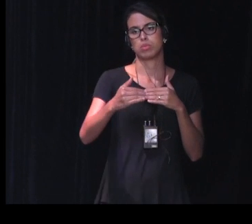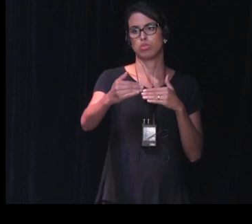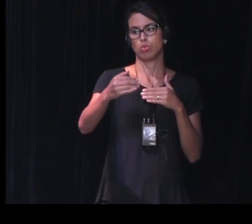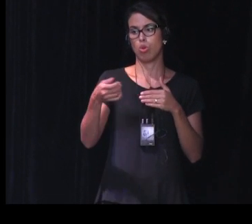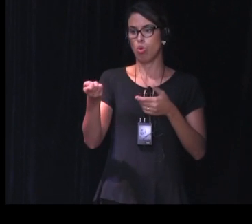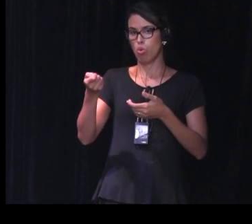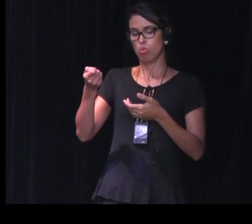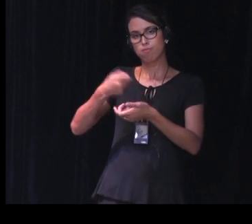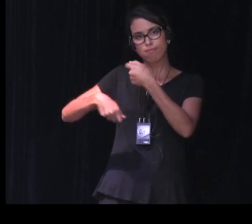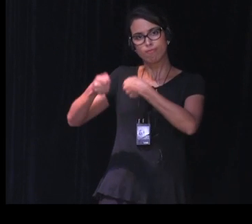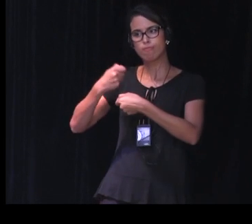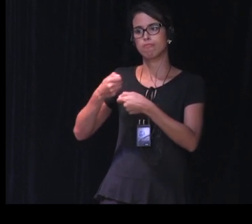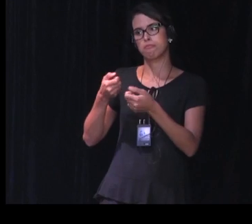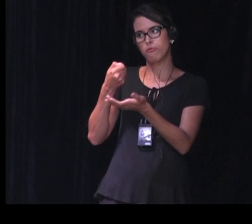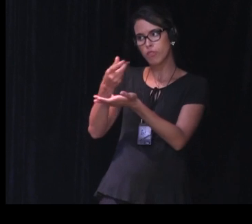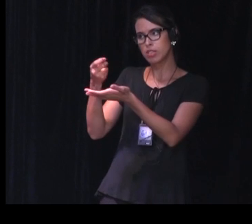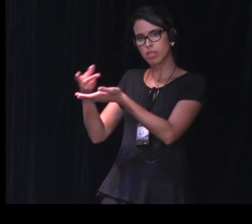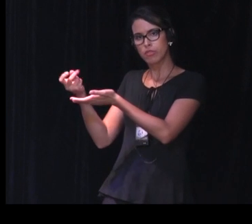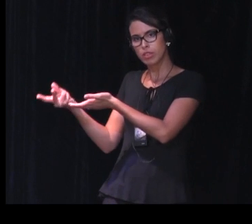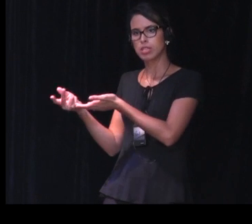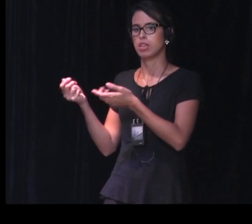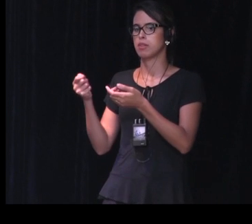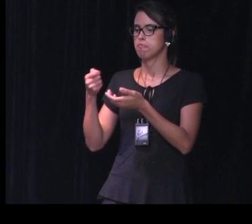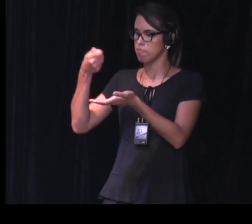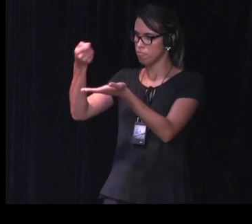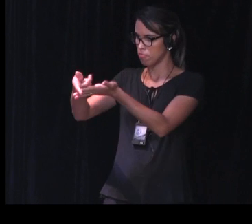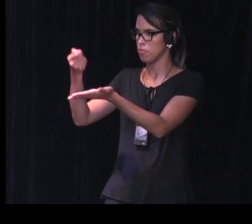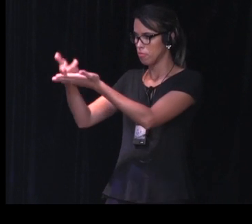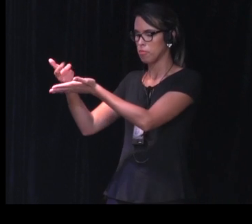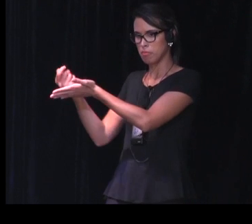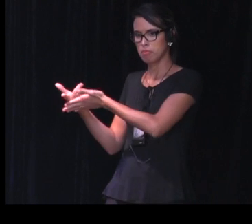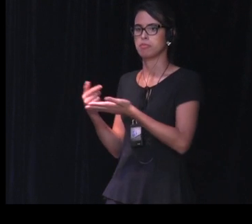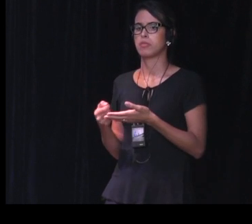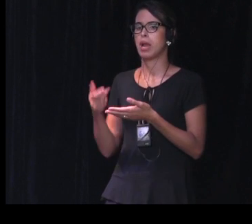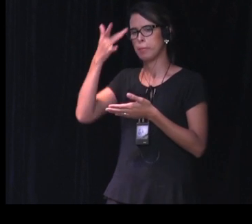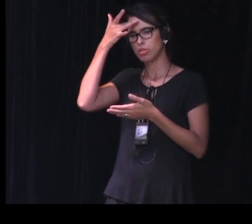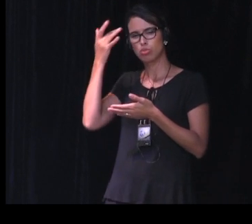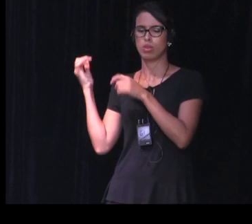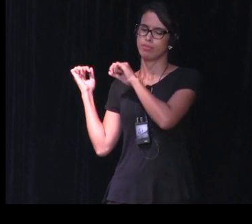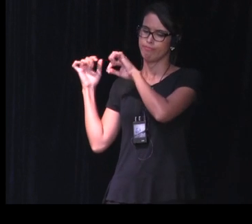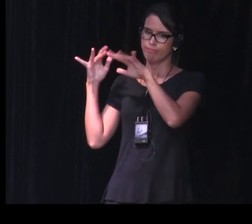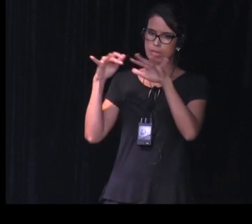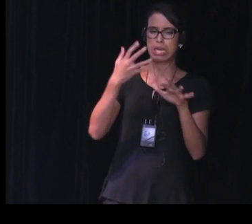vontade de ir. Então começam a cobrar ingresso. Vão crianças, famílias.